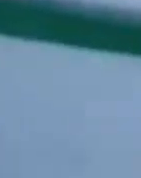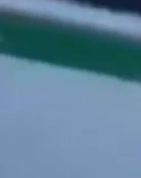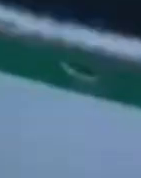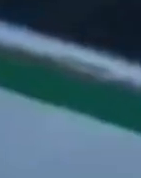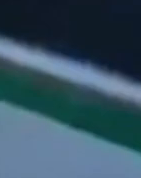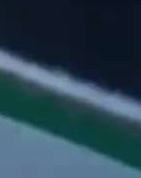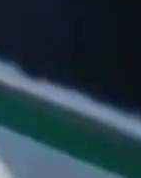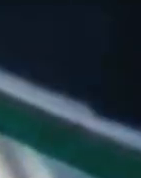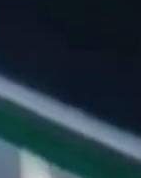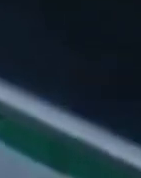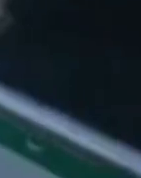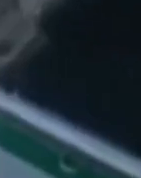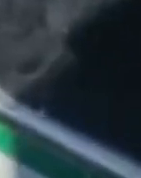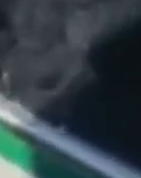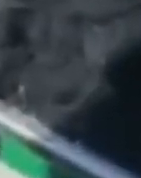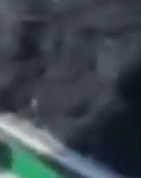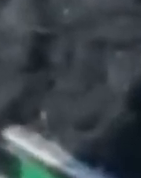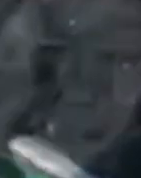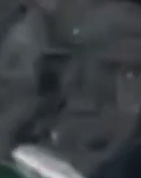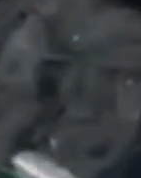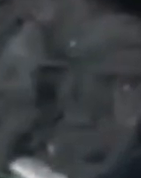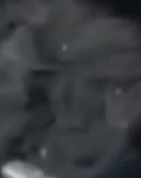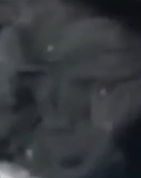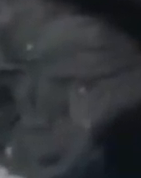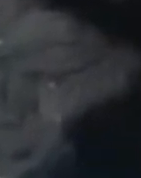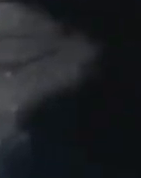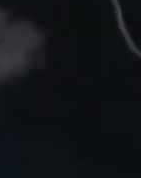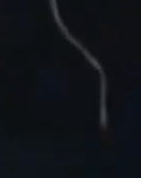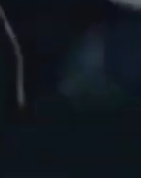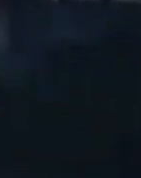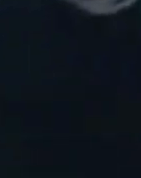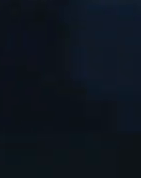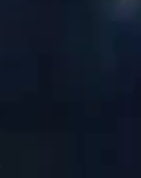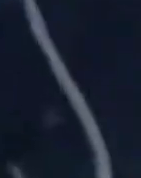cima do deck puxando e o barco não encosta.